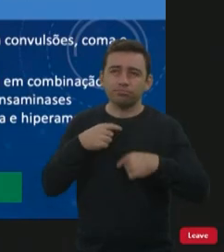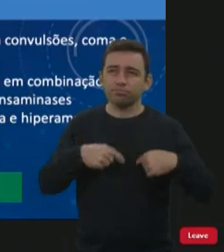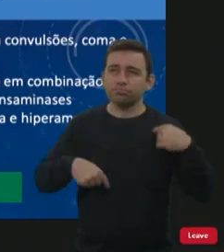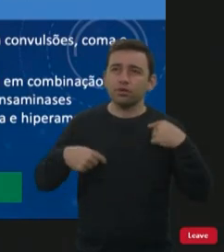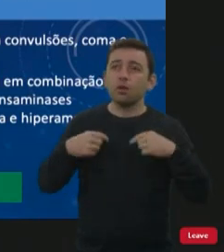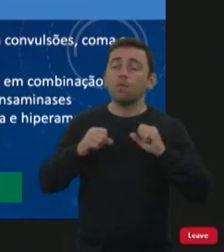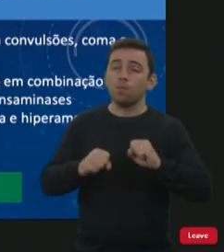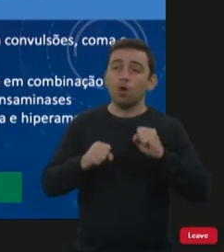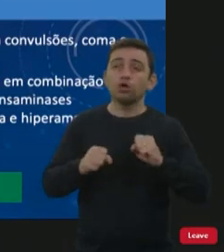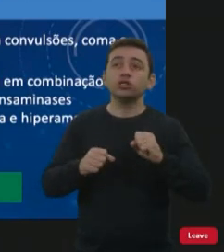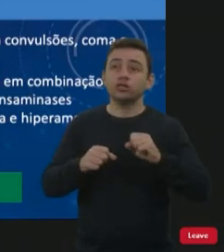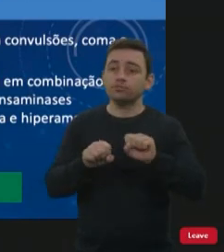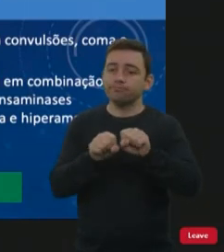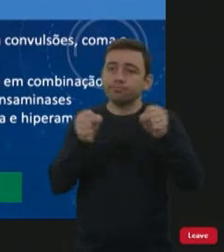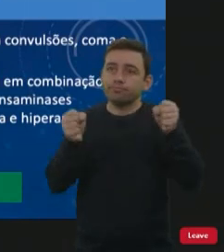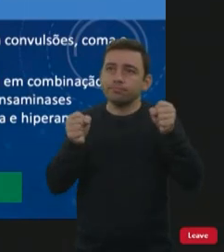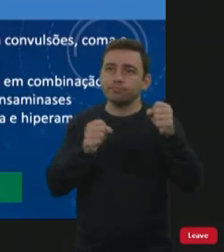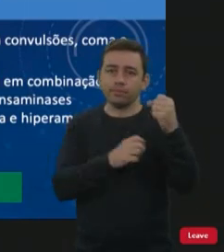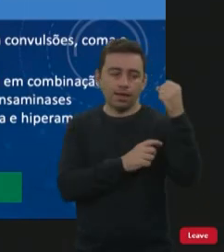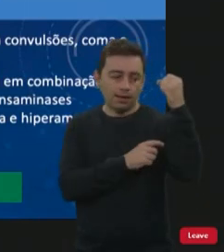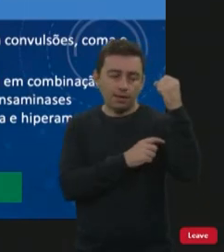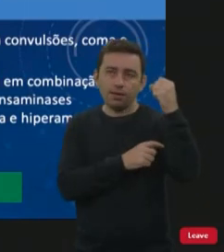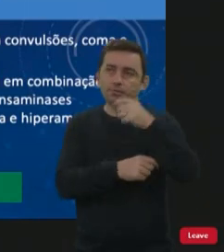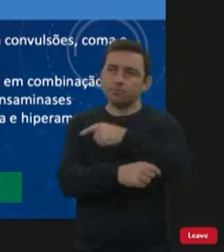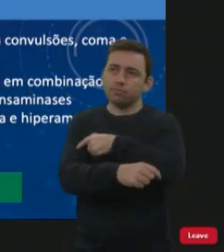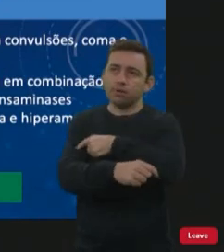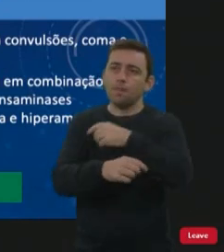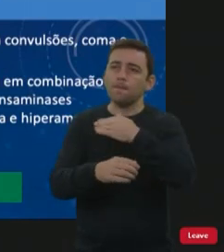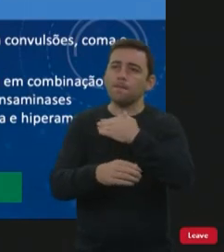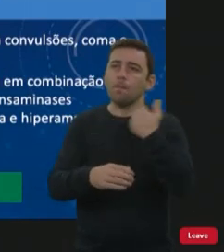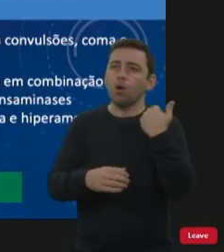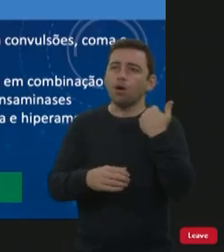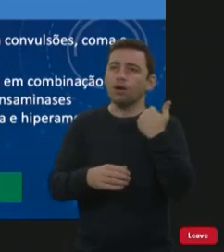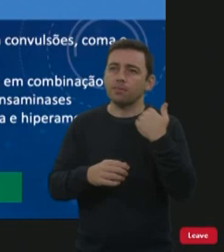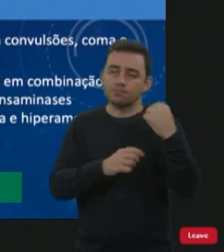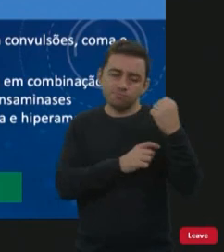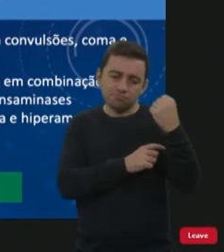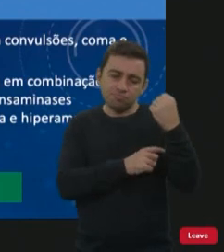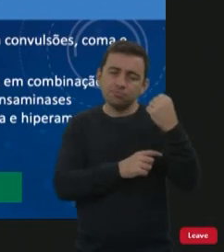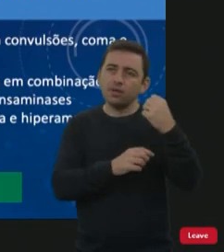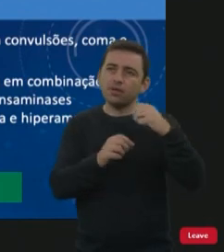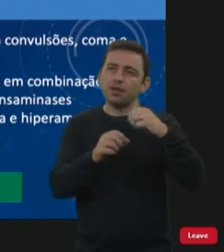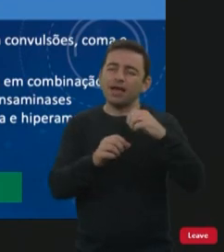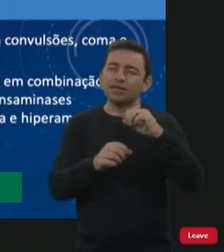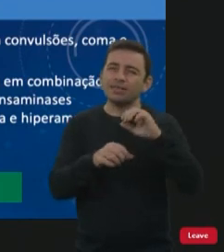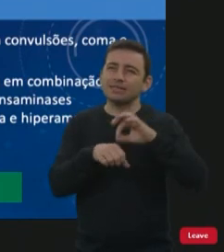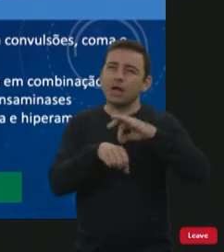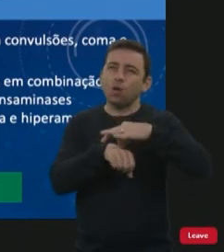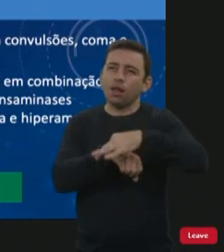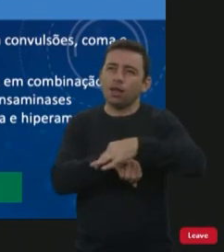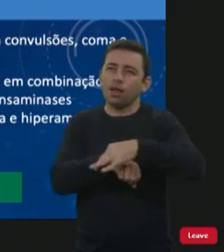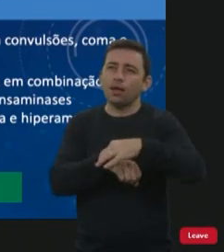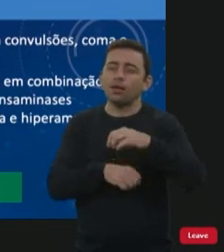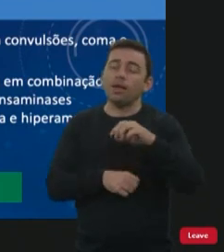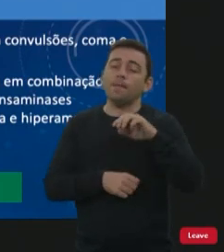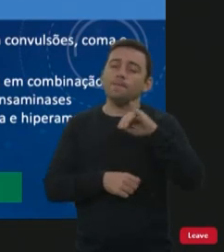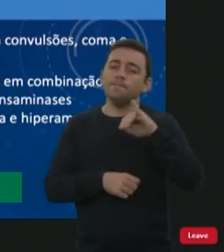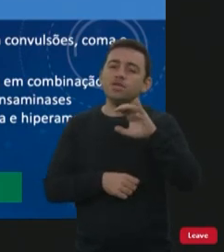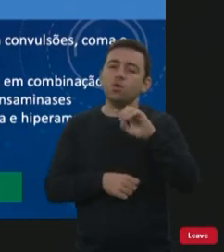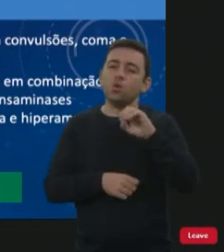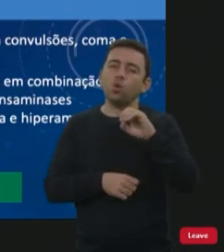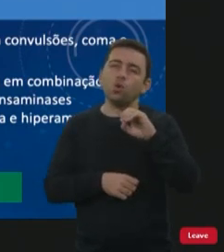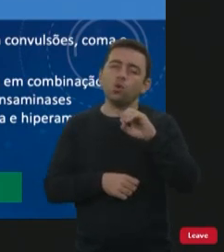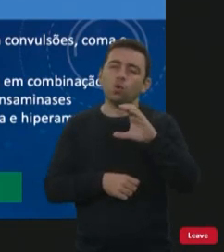do músculo, né? Eu posso ter a morte da célula muscular. E aí eu vou ter a mioglobinúria, que é quando eu tenho a